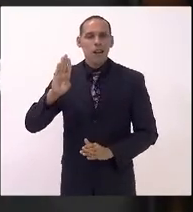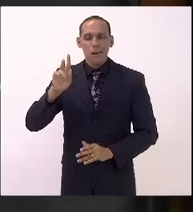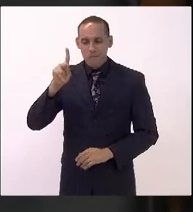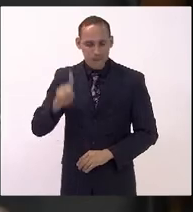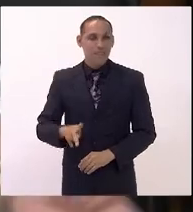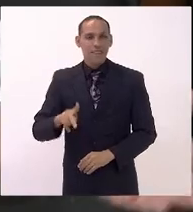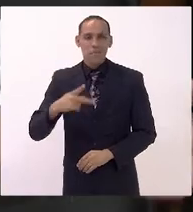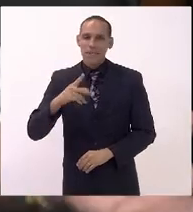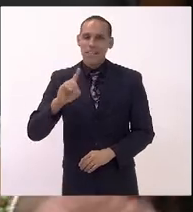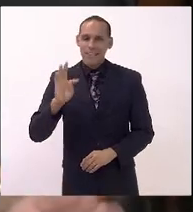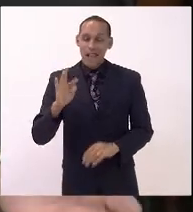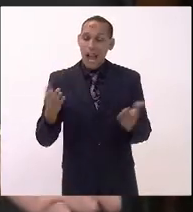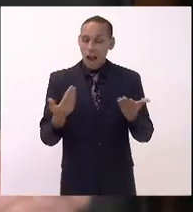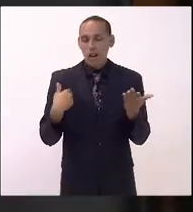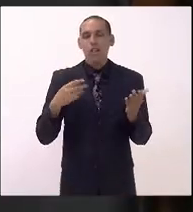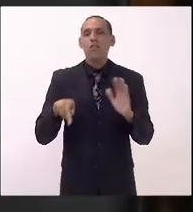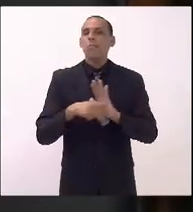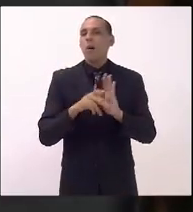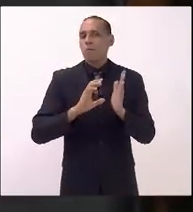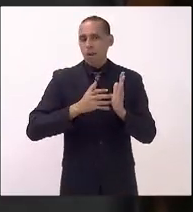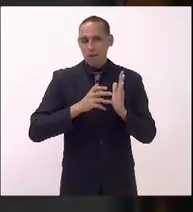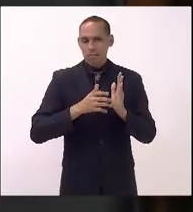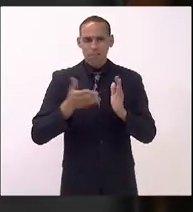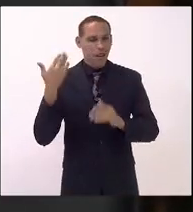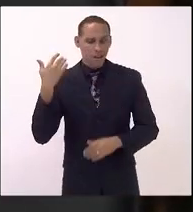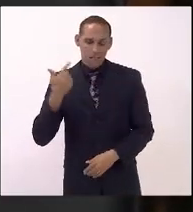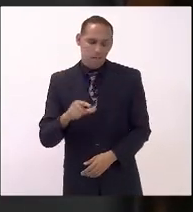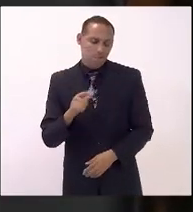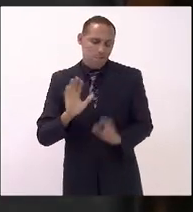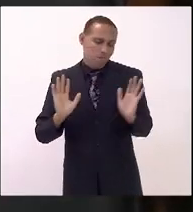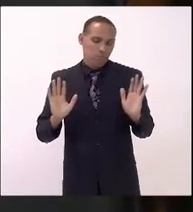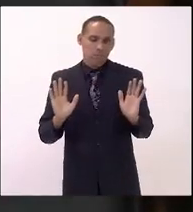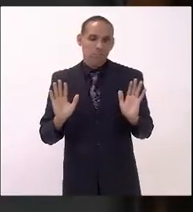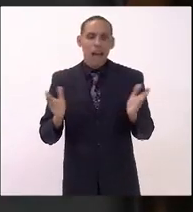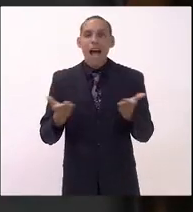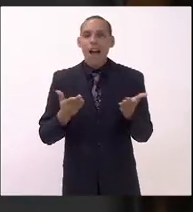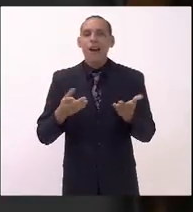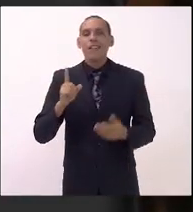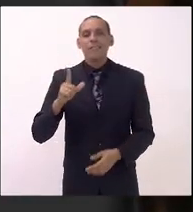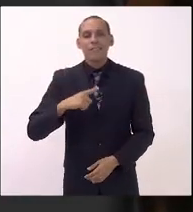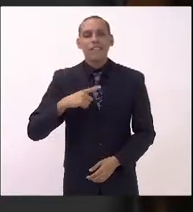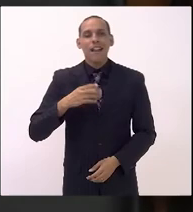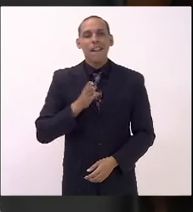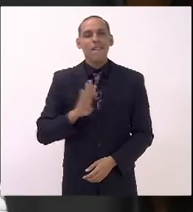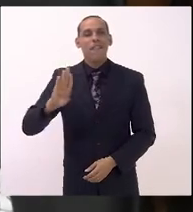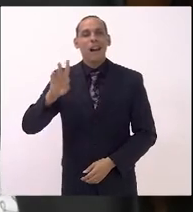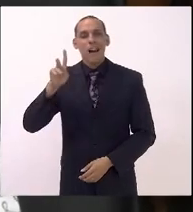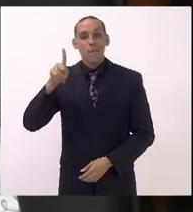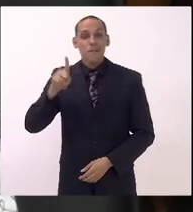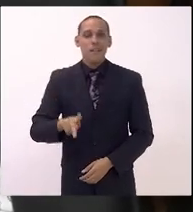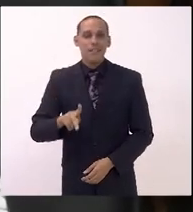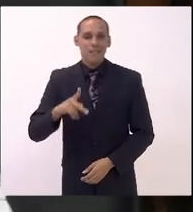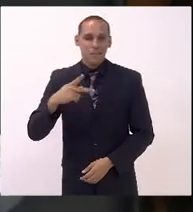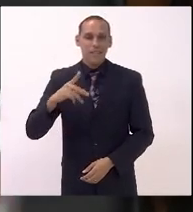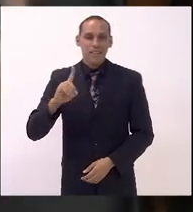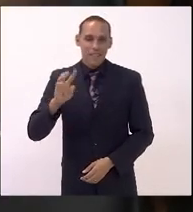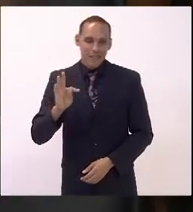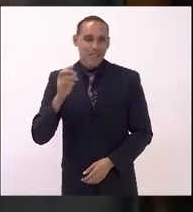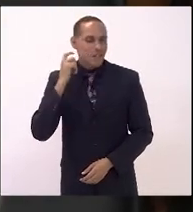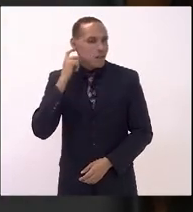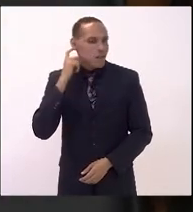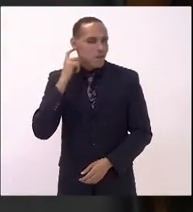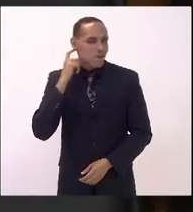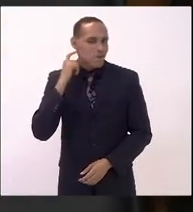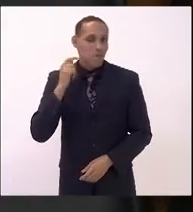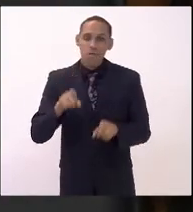agora eu sou partidário, né? Quando você não está no partido, é uma coisa. Então, tem um candidato a presidente do partido, com tranquilidade, tem um candidato